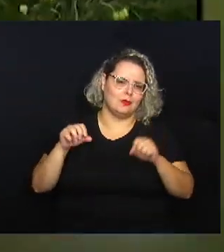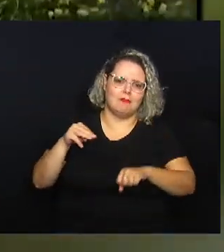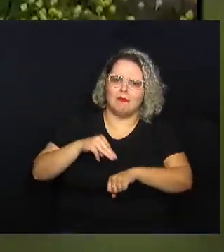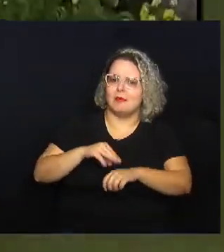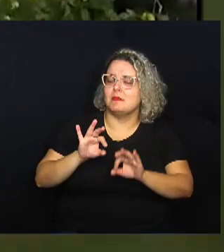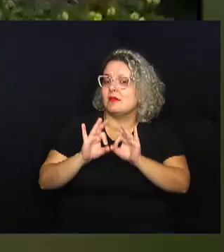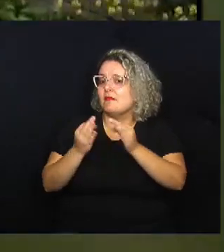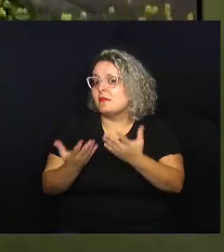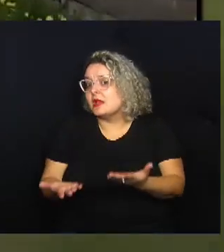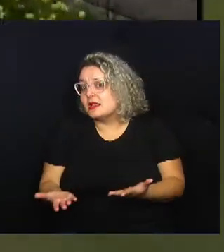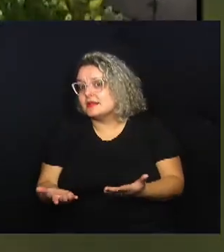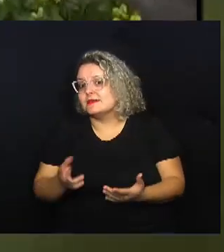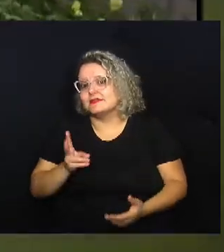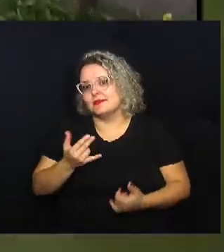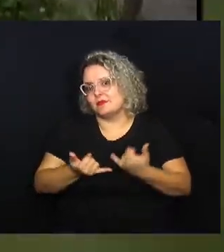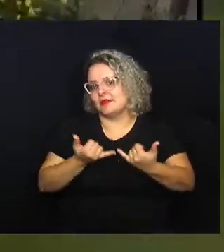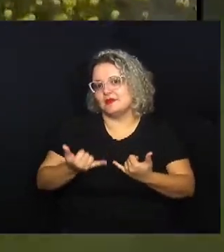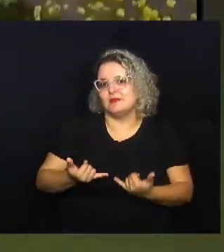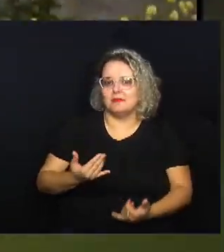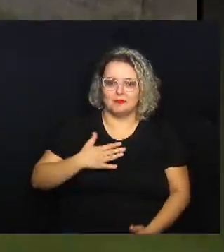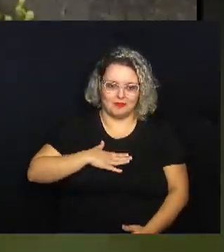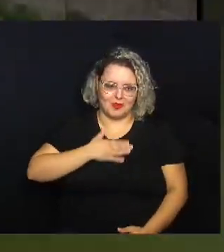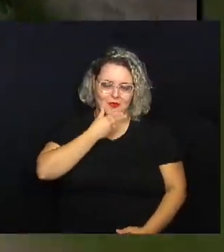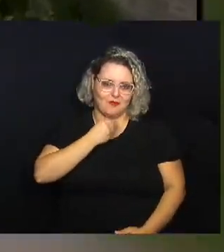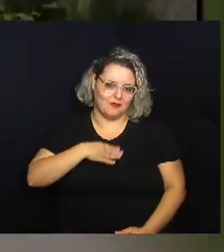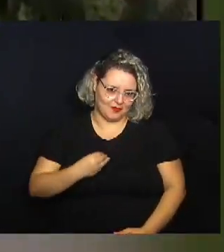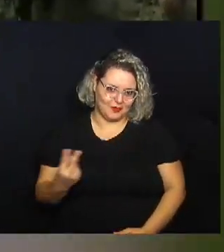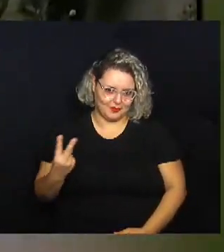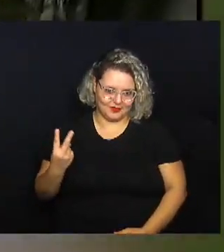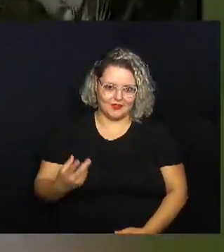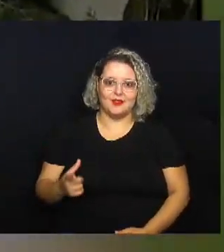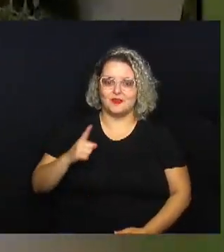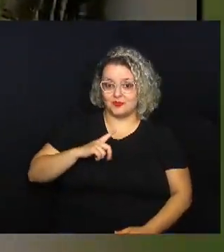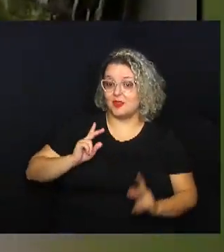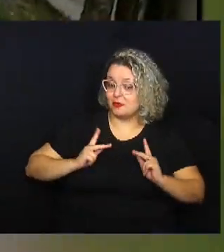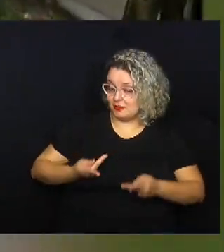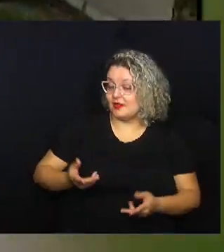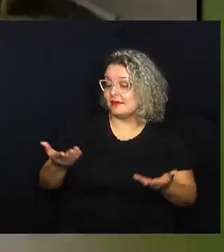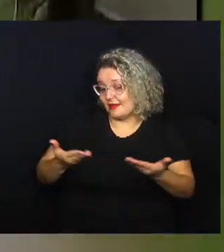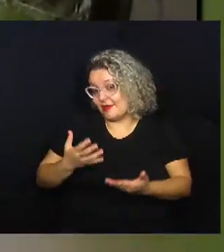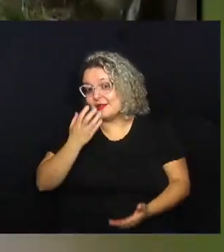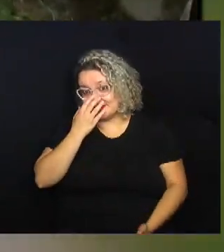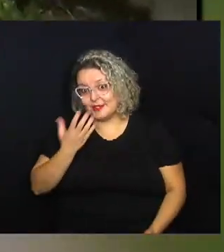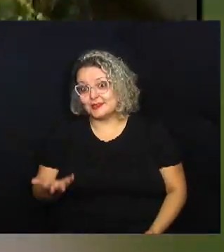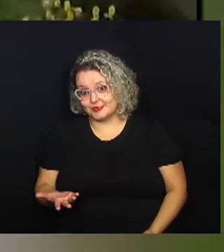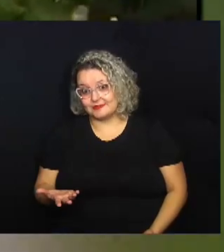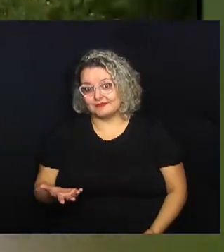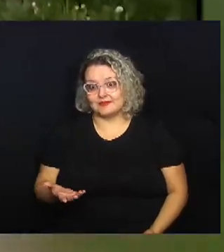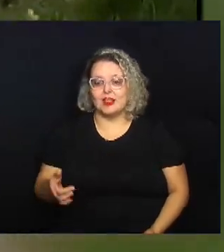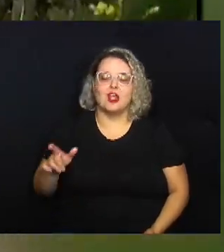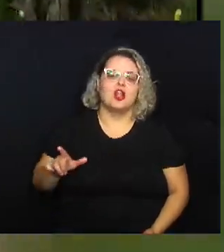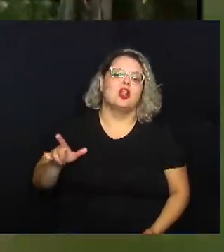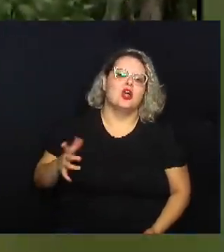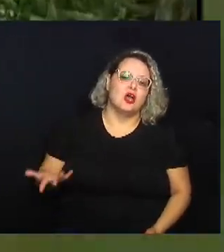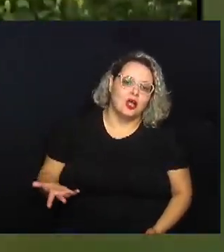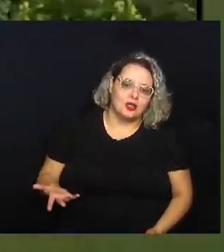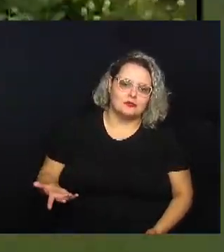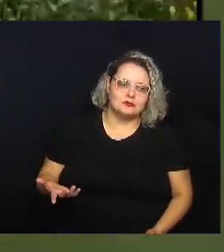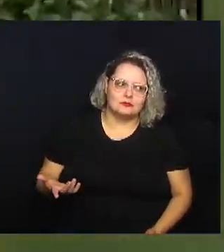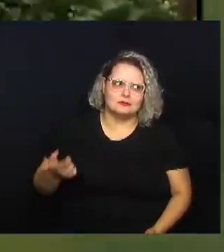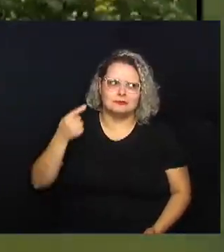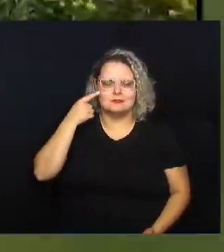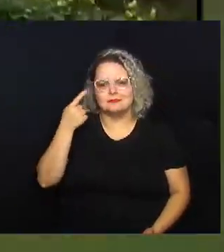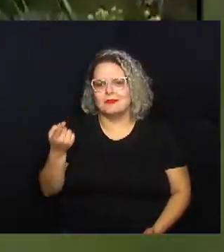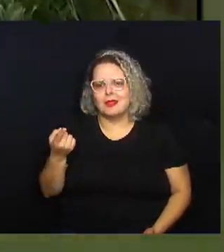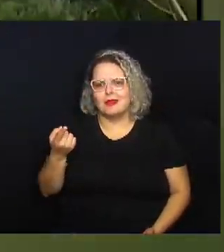eu sempre brinco né meu filho número 2 tem um filho humano e um cachorro E aí é obviamente que nem passou pela minha cabeça não